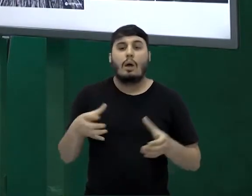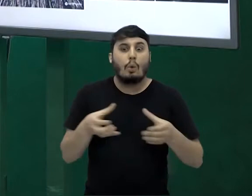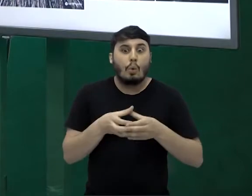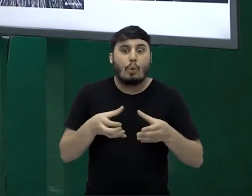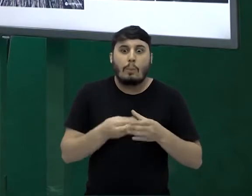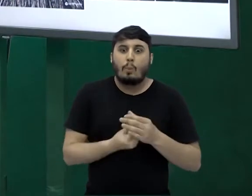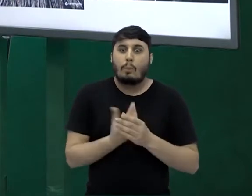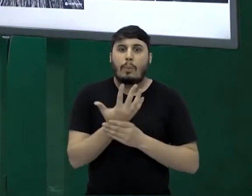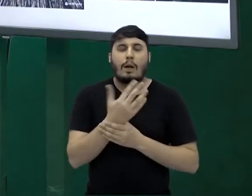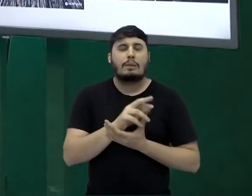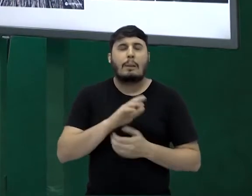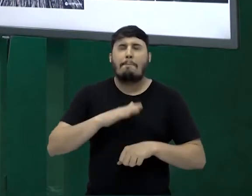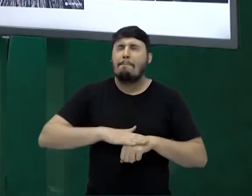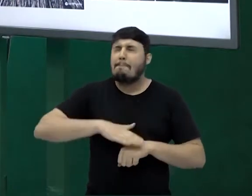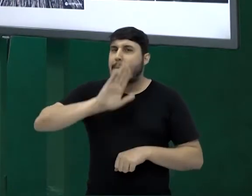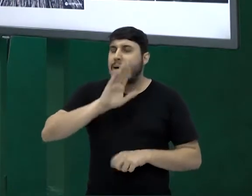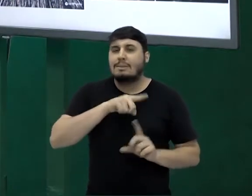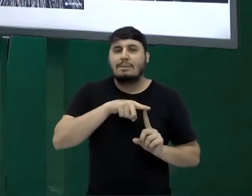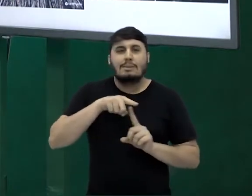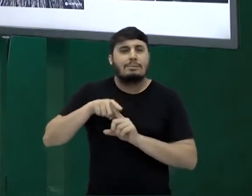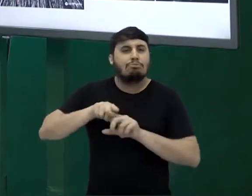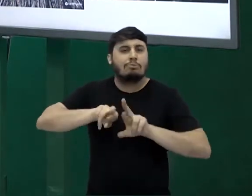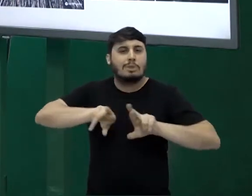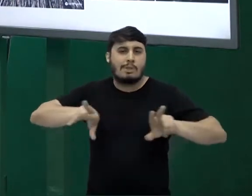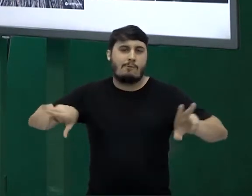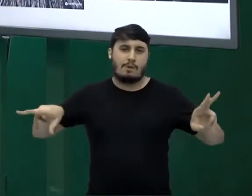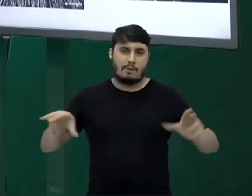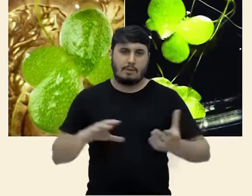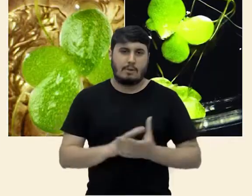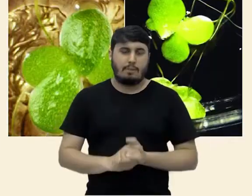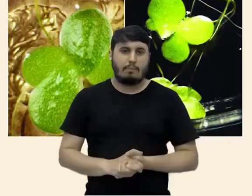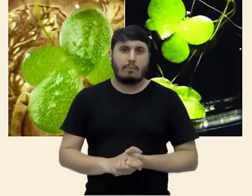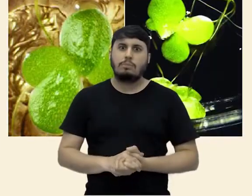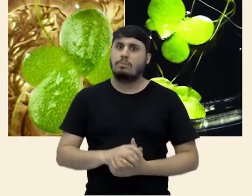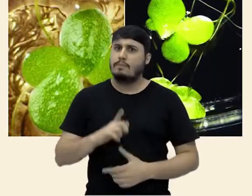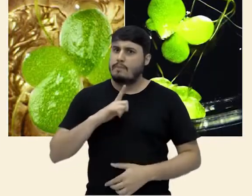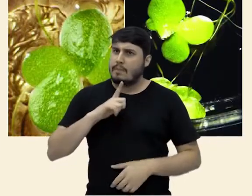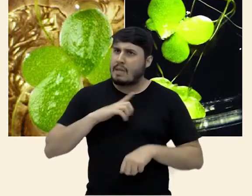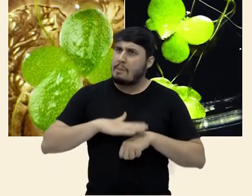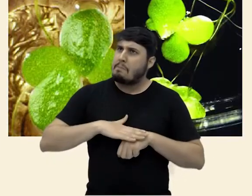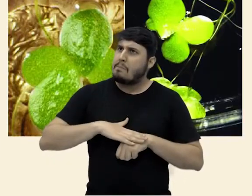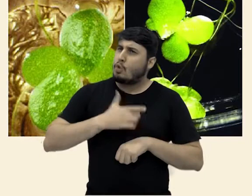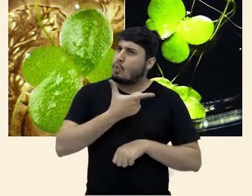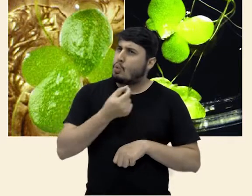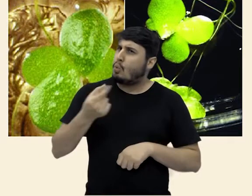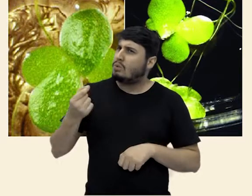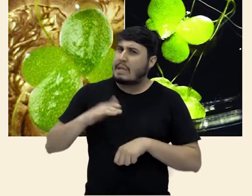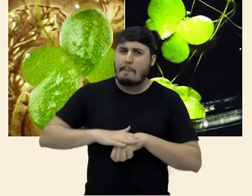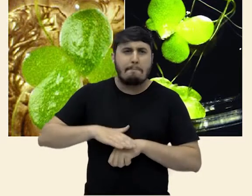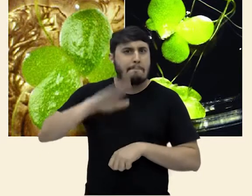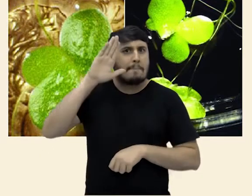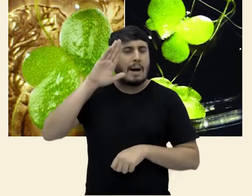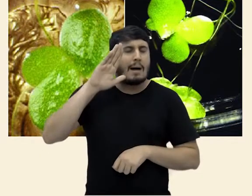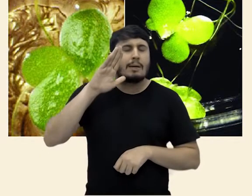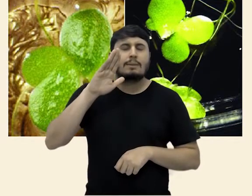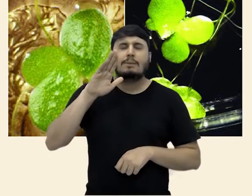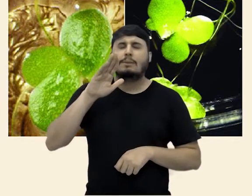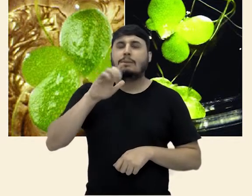agora a gente está falando do grupo mais diverso de plantas, tá? Agora são mais de